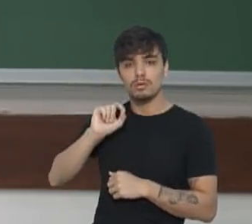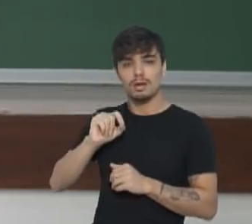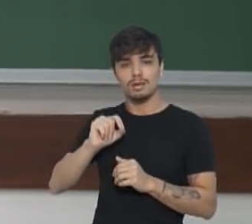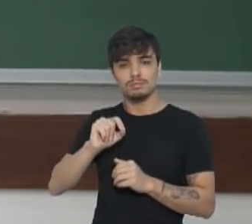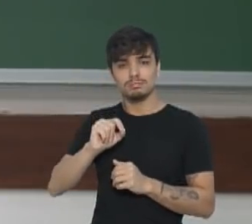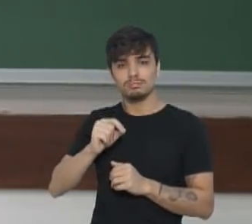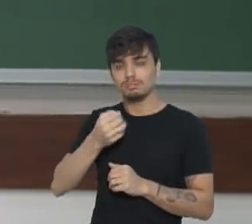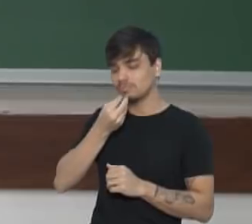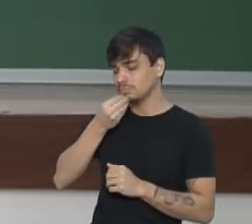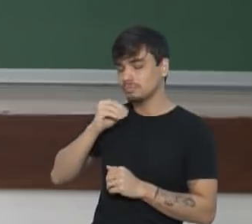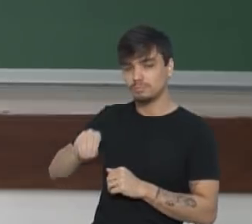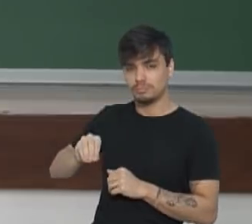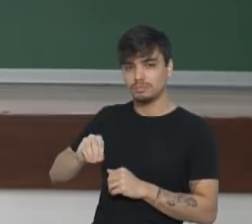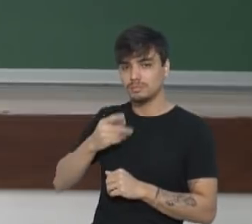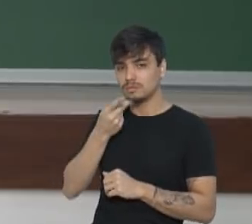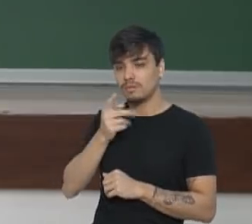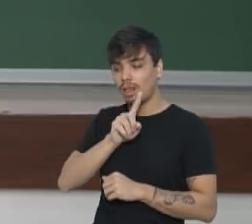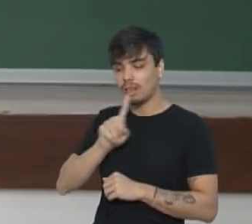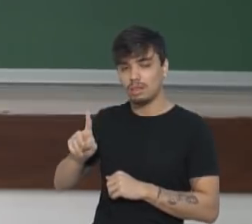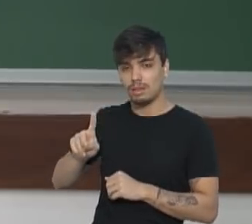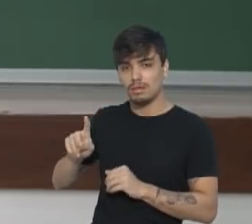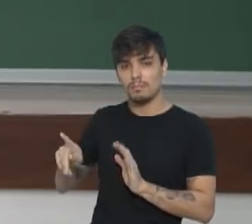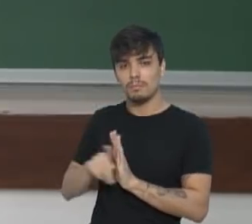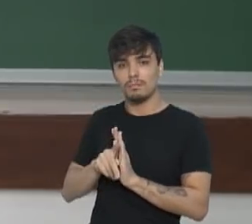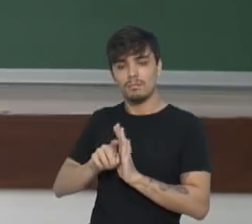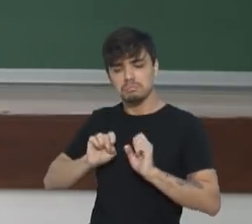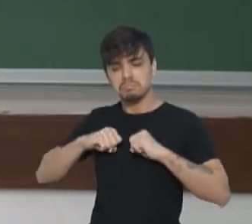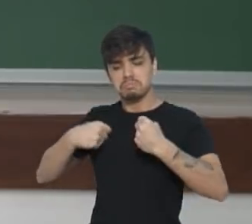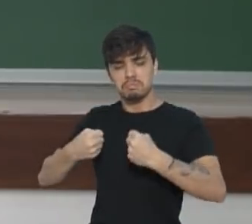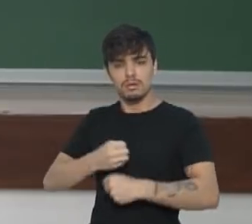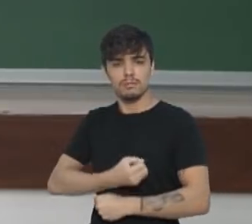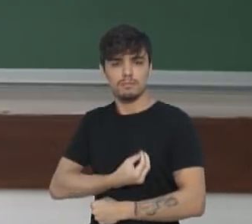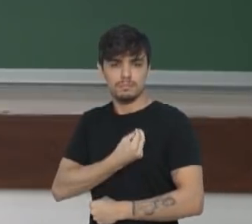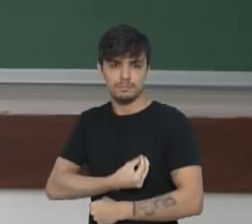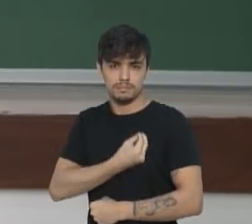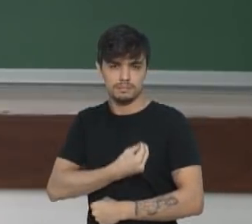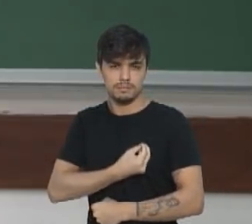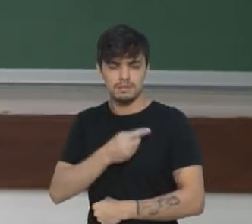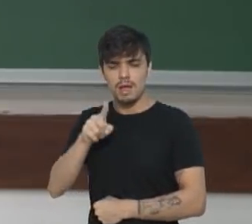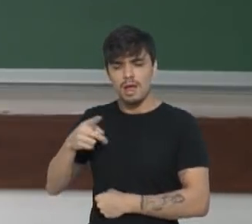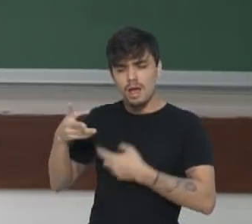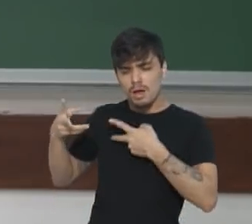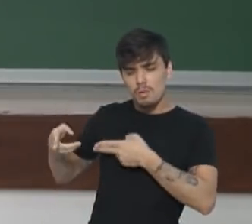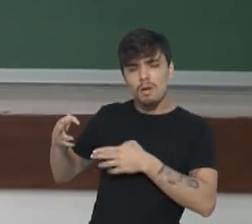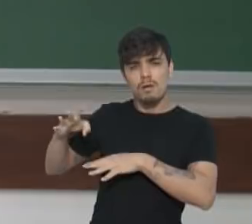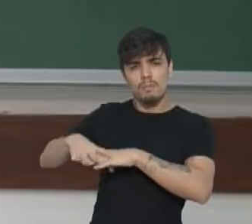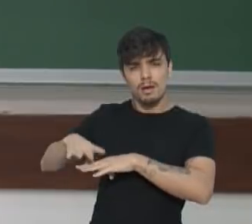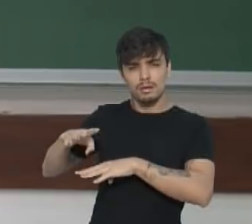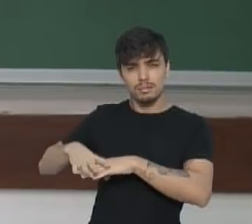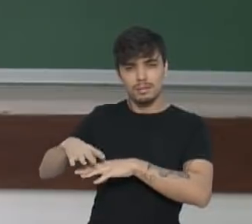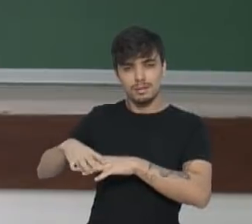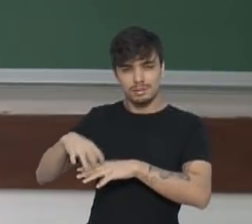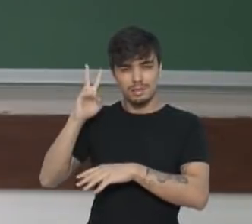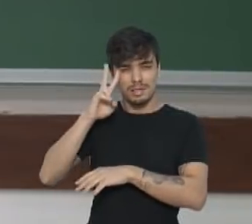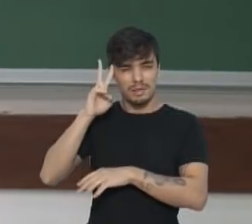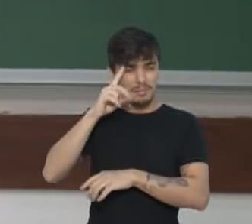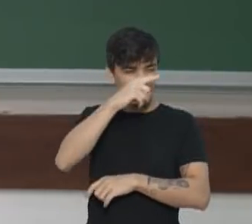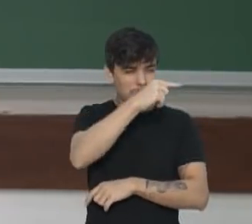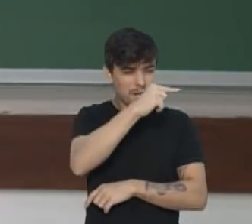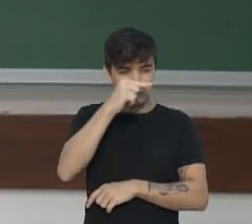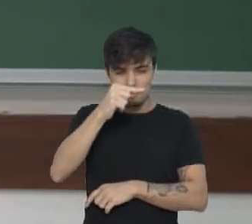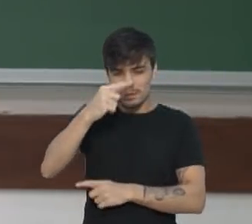as forças de negação da vida. Como assim, professor? É igual na matemática, menos com menos, mais. Né?